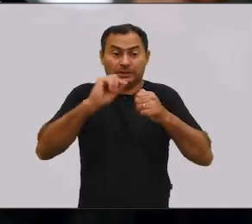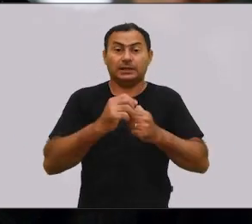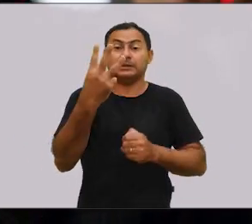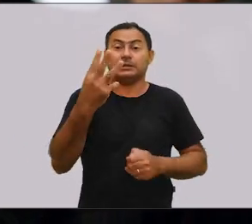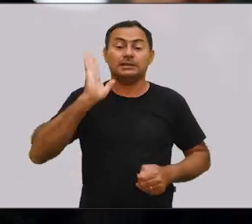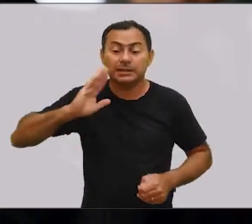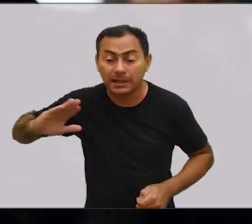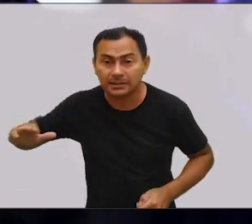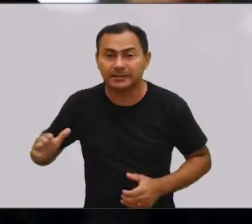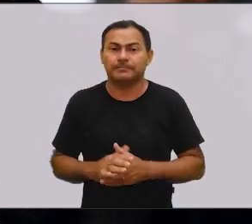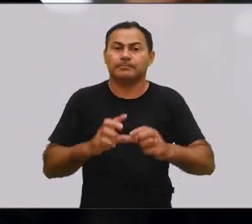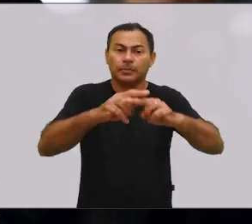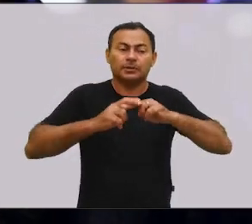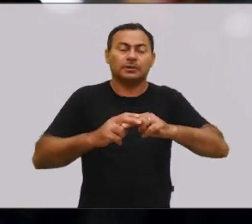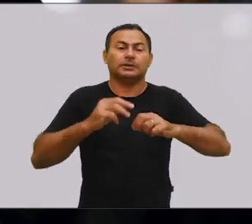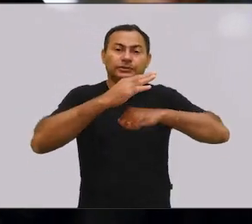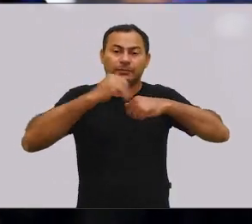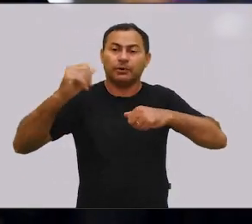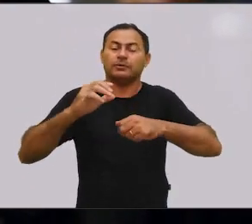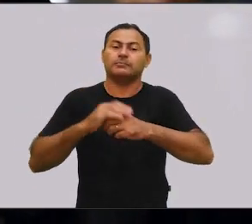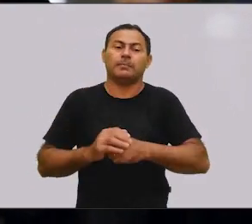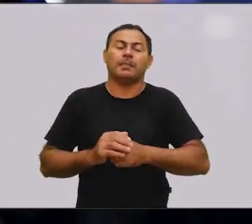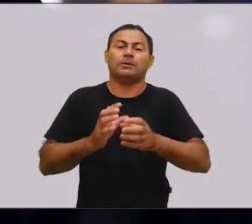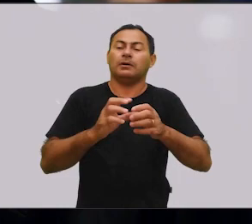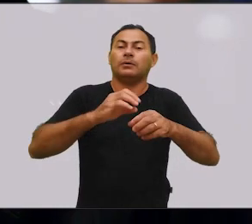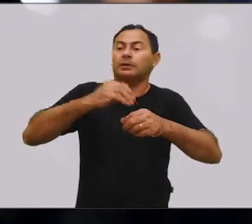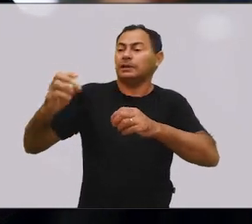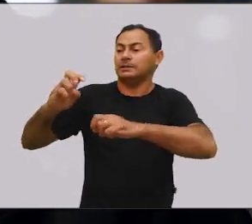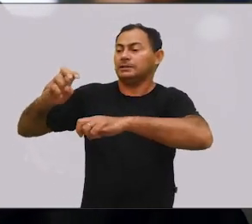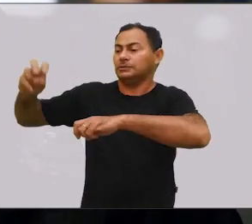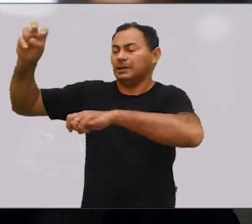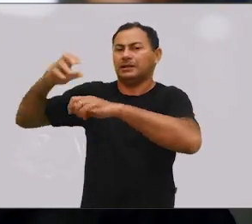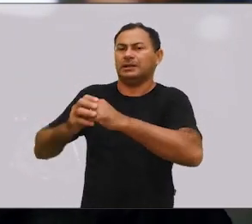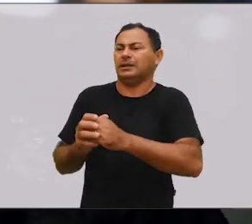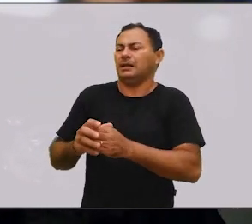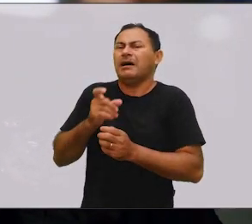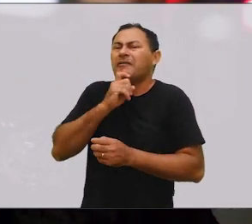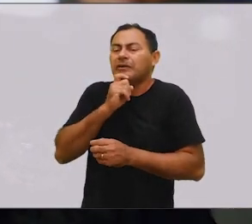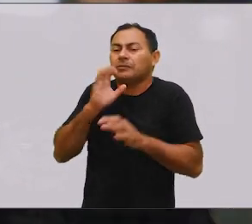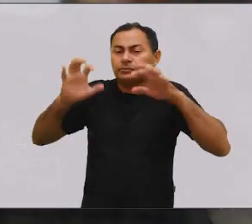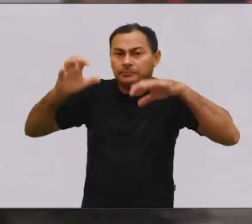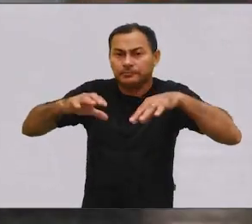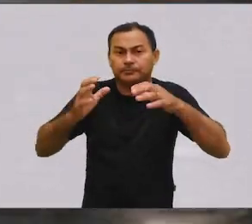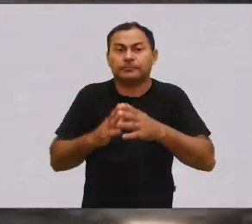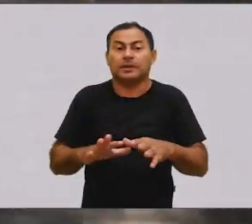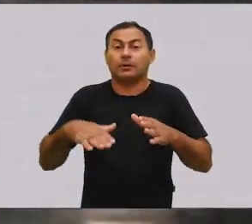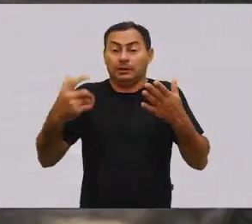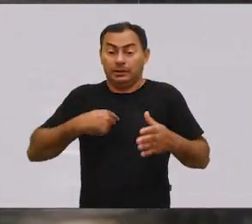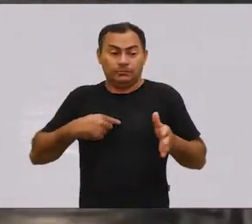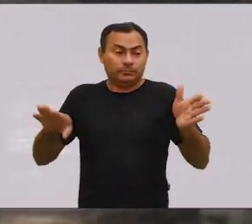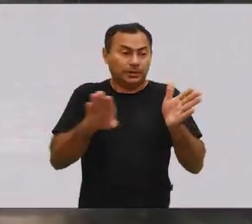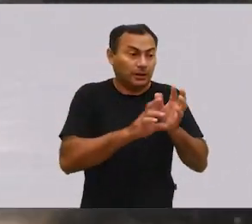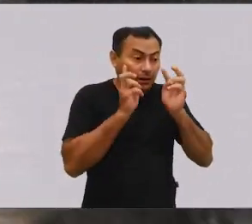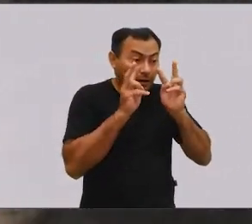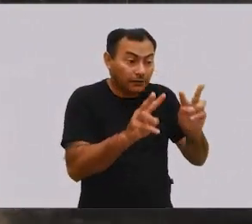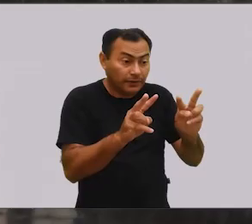com as 3 crianças pequenas, por isso colocou-as na escada de incêndio, lá fora. Estava frio, chovendo. E quando eu